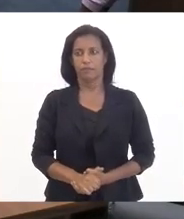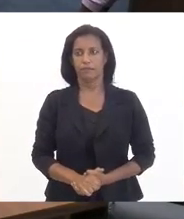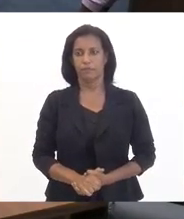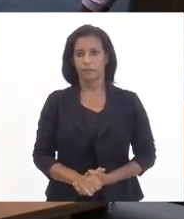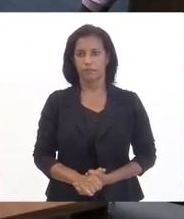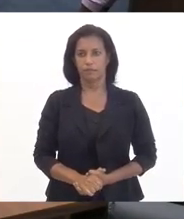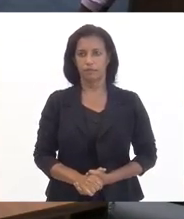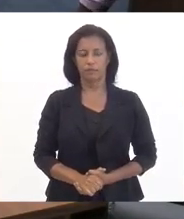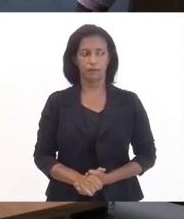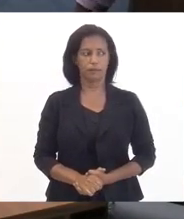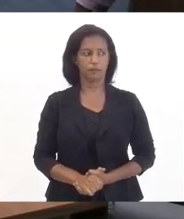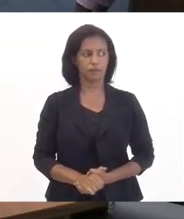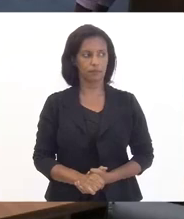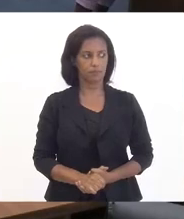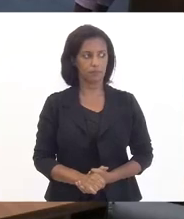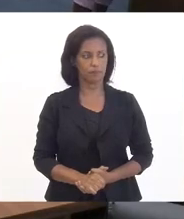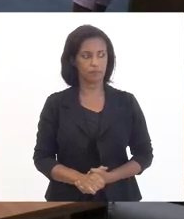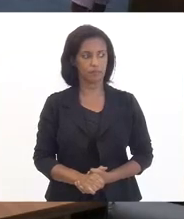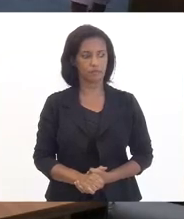para te beijarem.